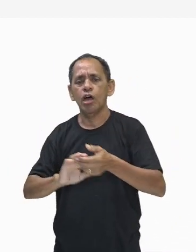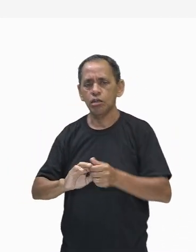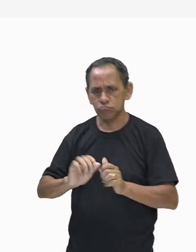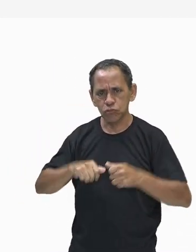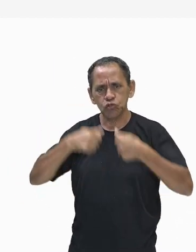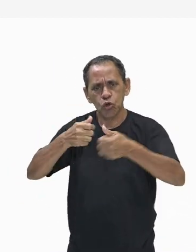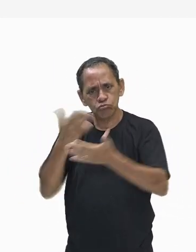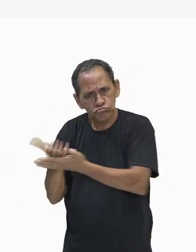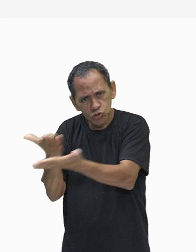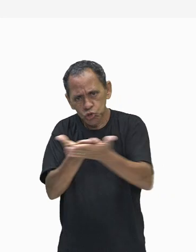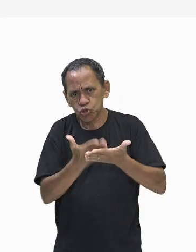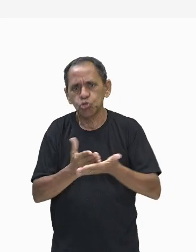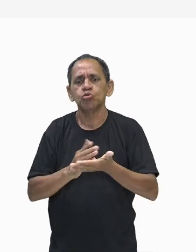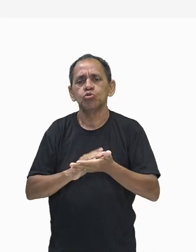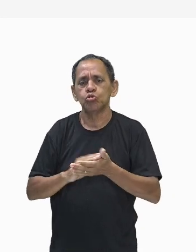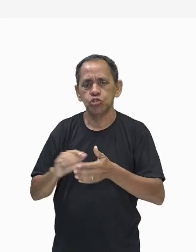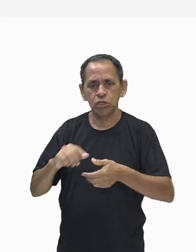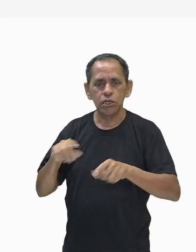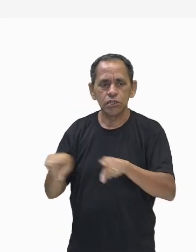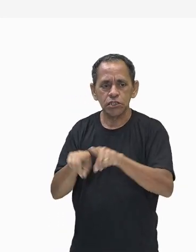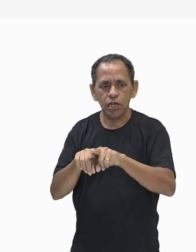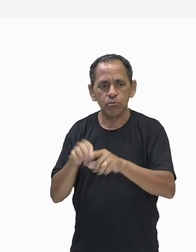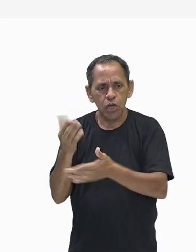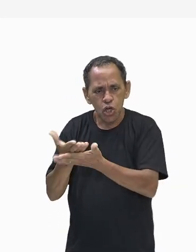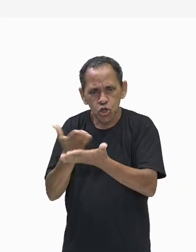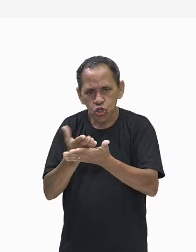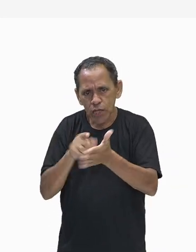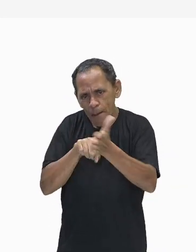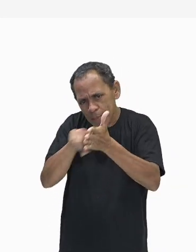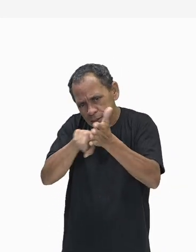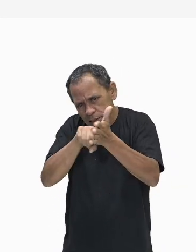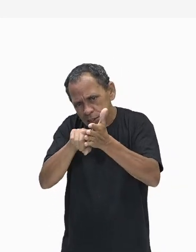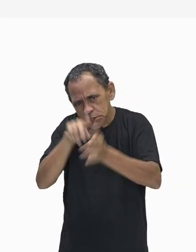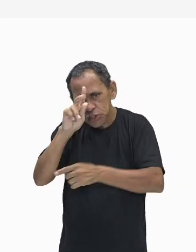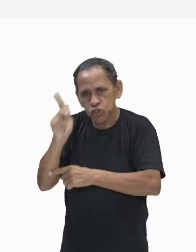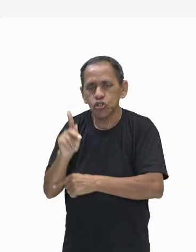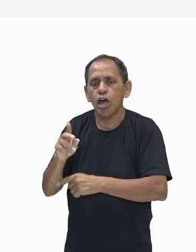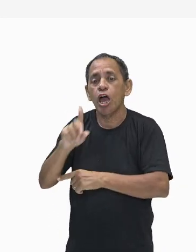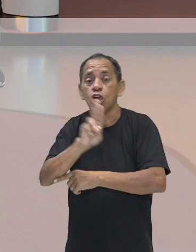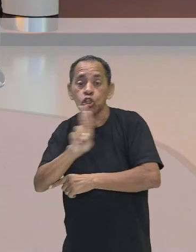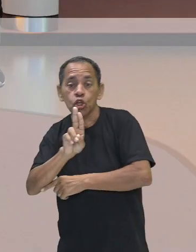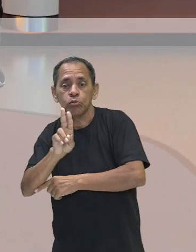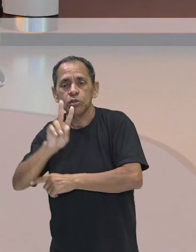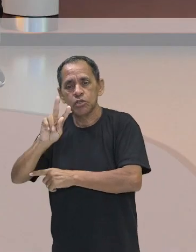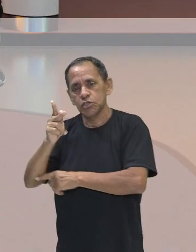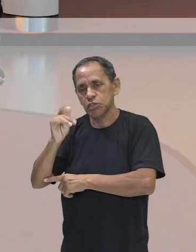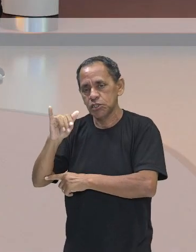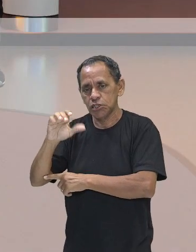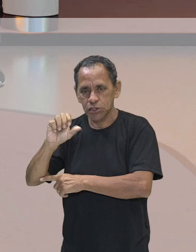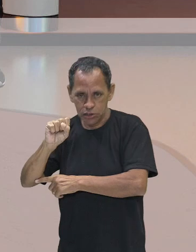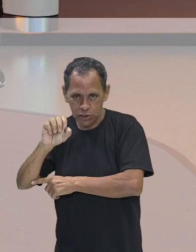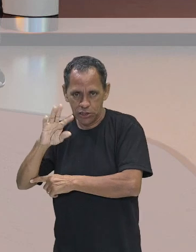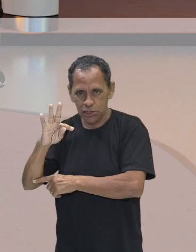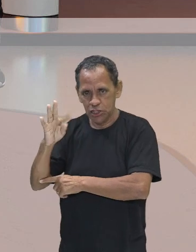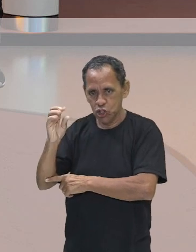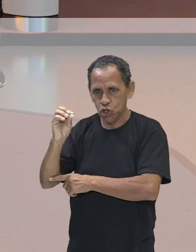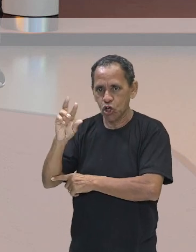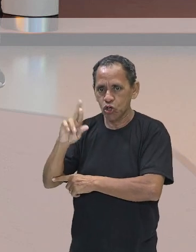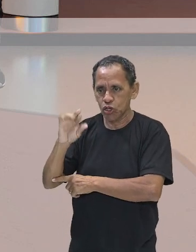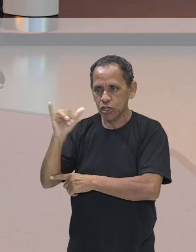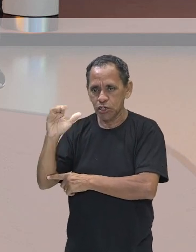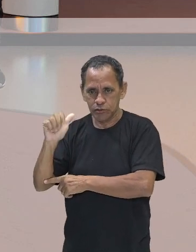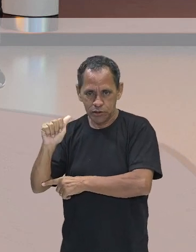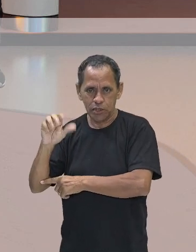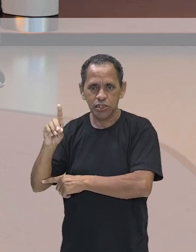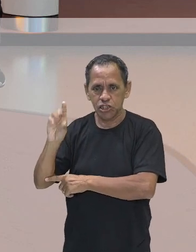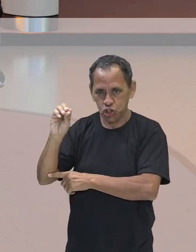e à escrita da história, são chamados de historiadores. Eu, particularmente, sou um historiador. Eu